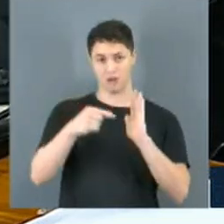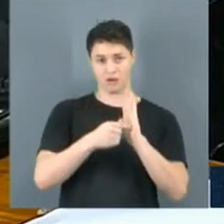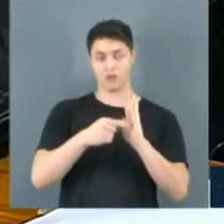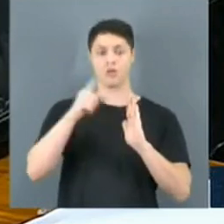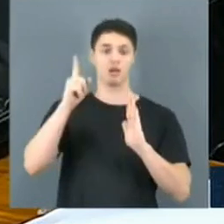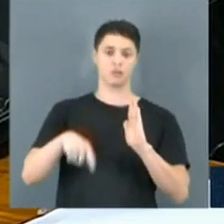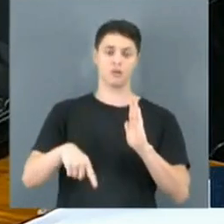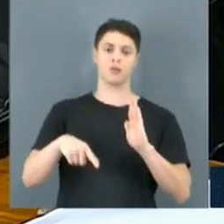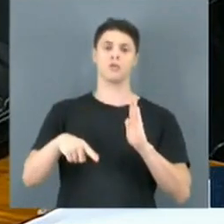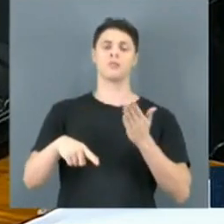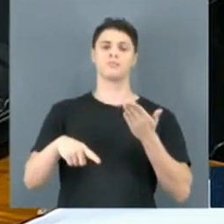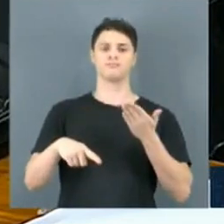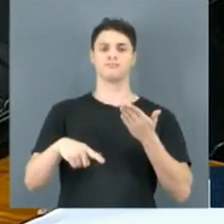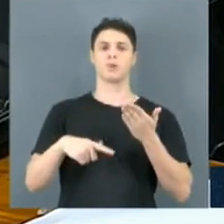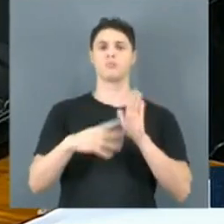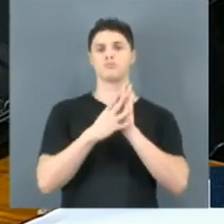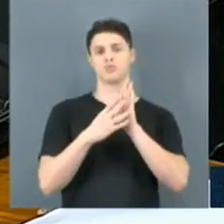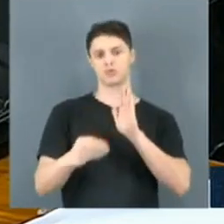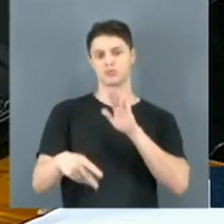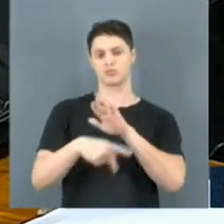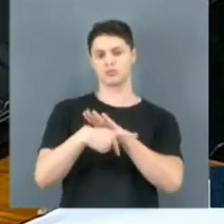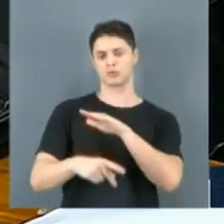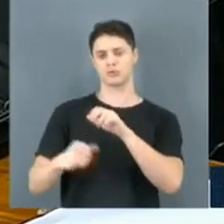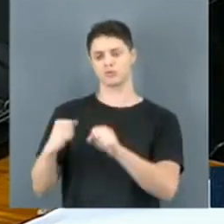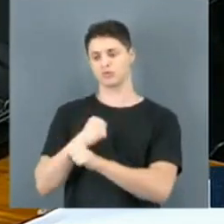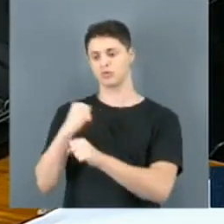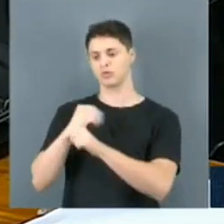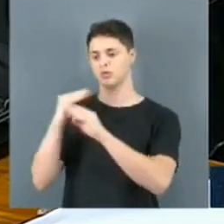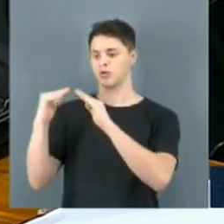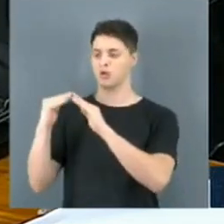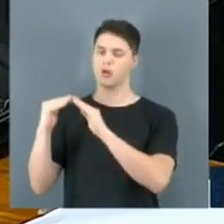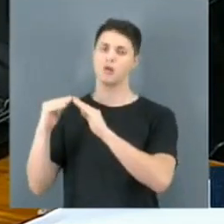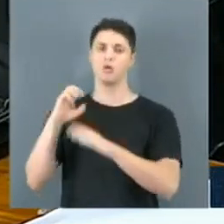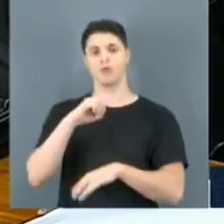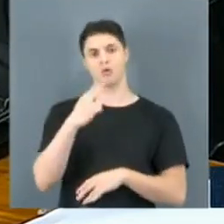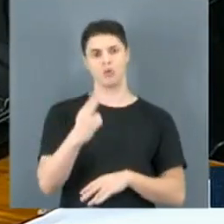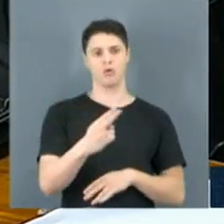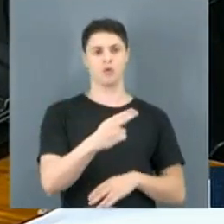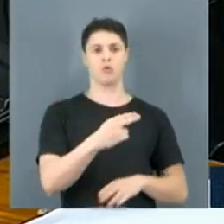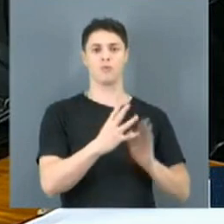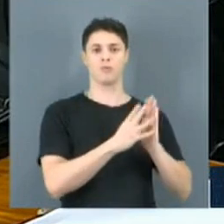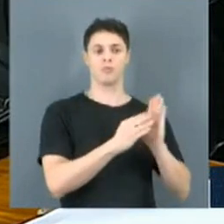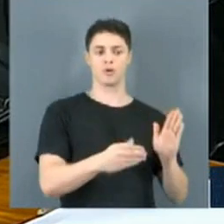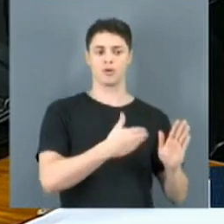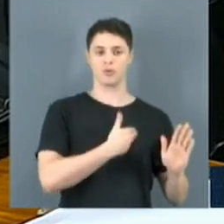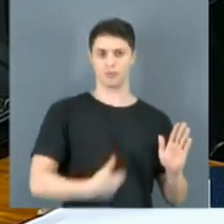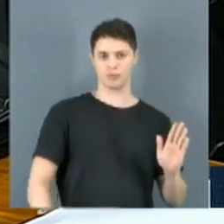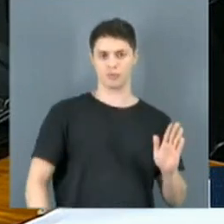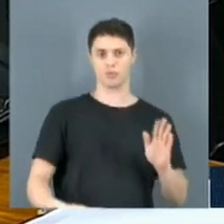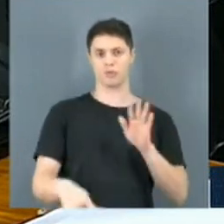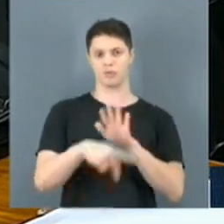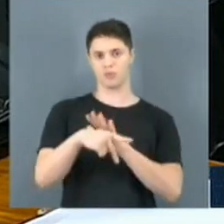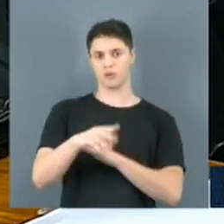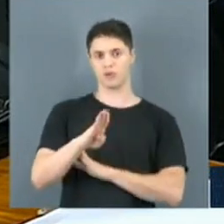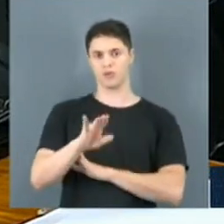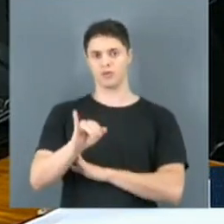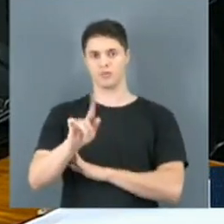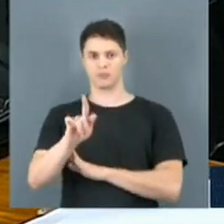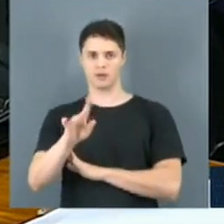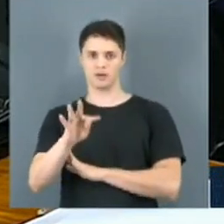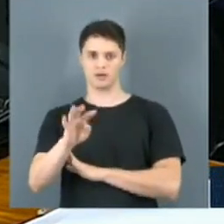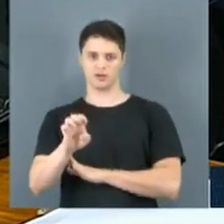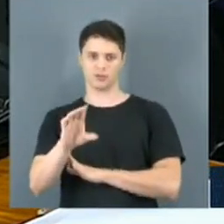proprietários construídos dentro de casa e modelos públicos, tipicamente construídos pelas Big Techs, pela Anthropic, pela Meta,